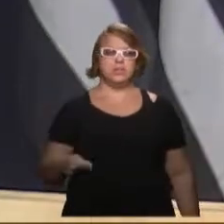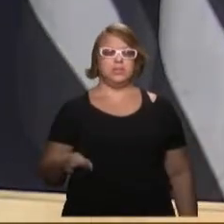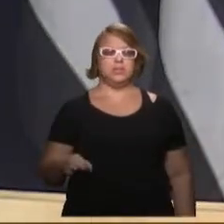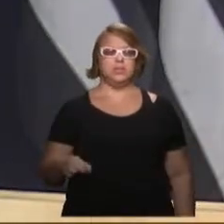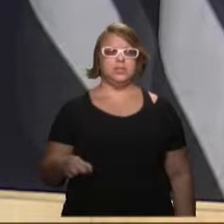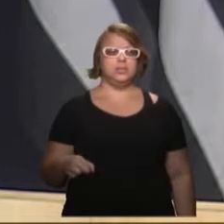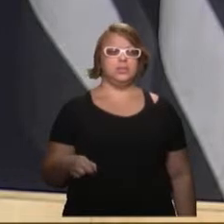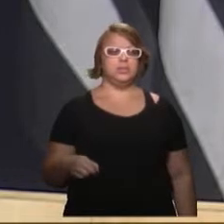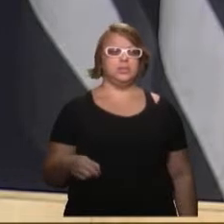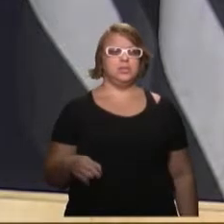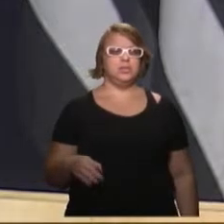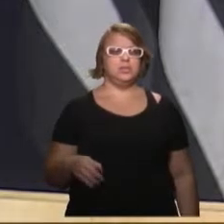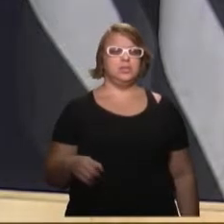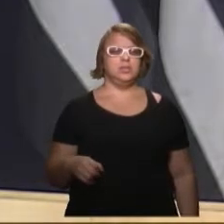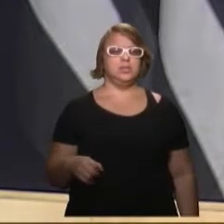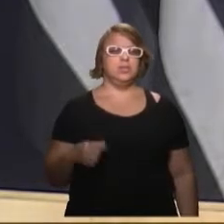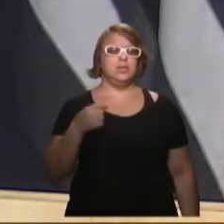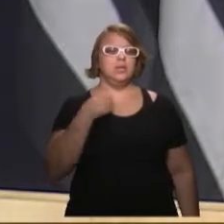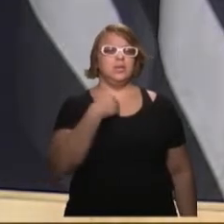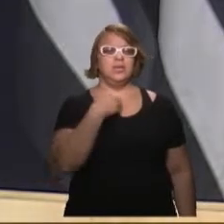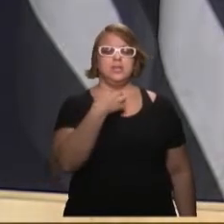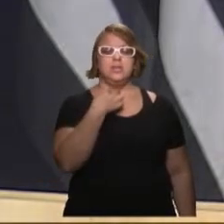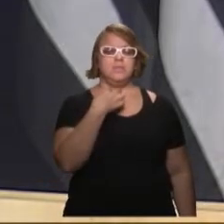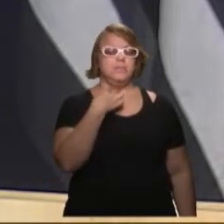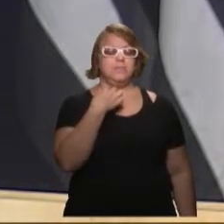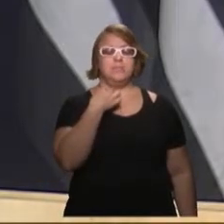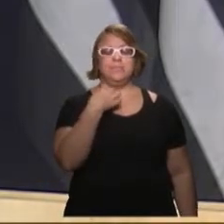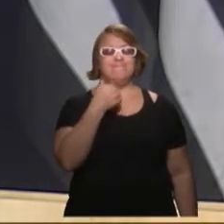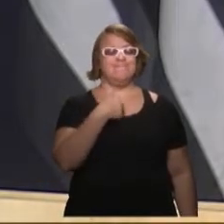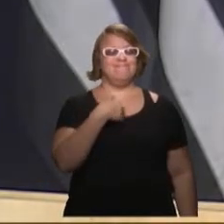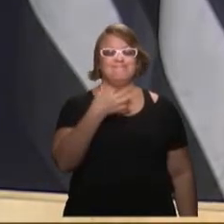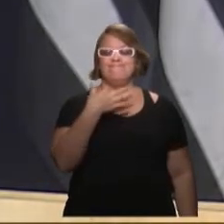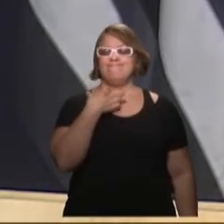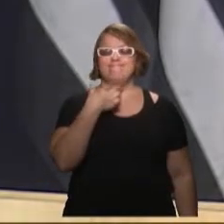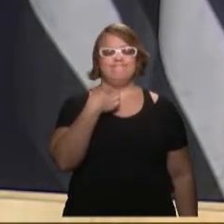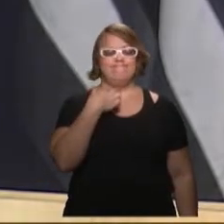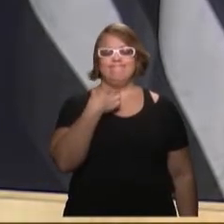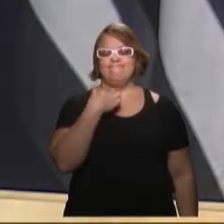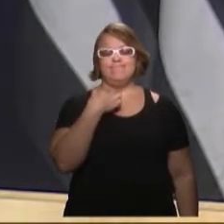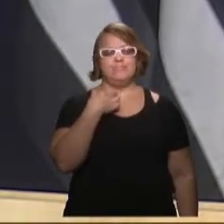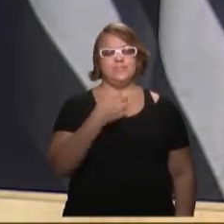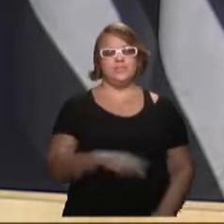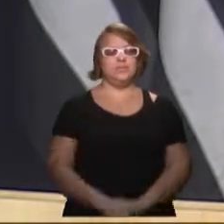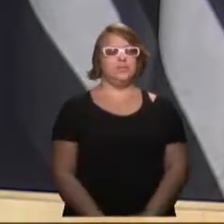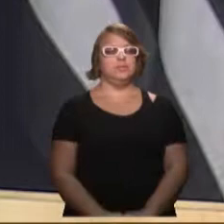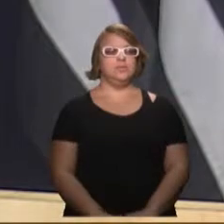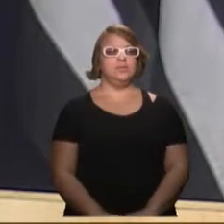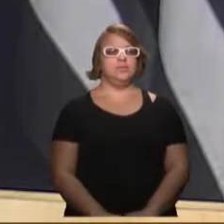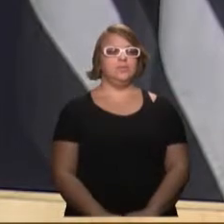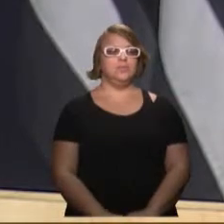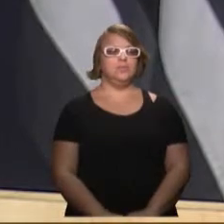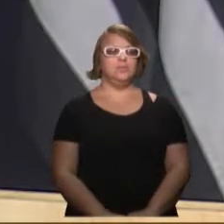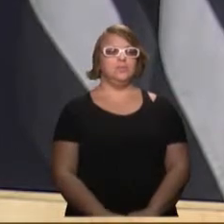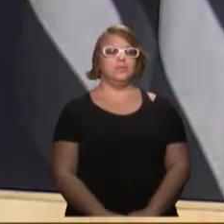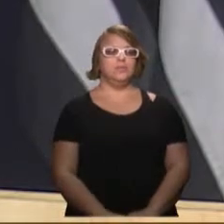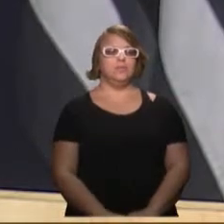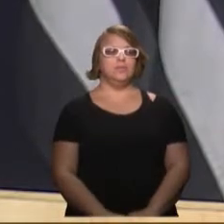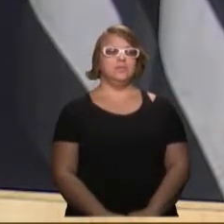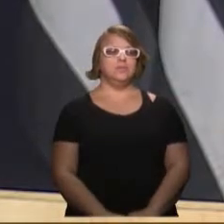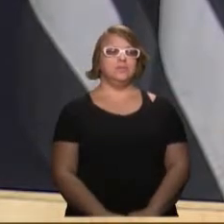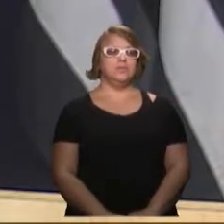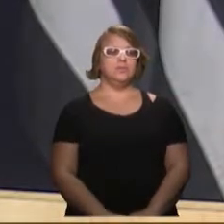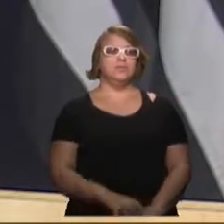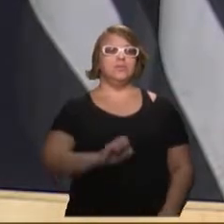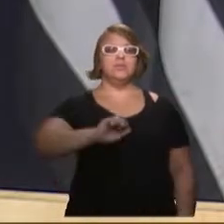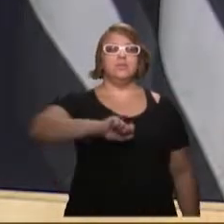Gente, nem que eu queira, eu não posso. Não posso. Eu não posso vender uma coisa que eu não tenho. Eu não posso